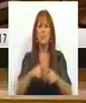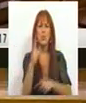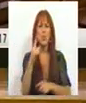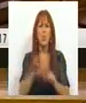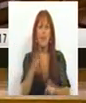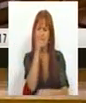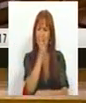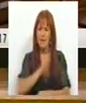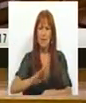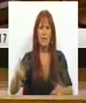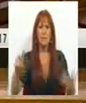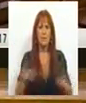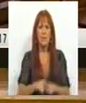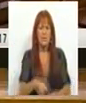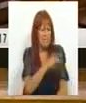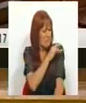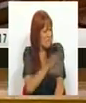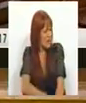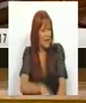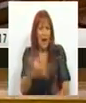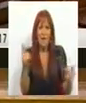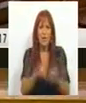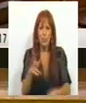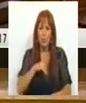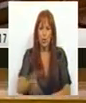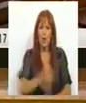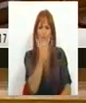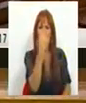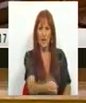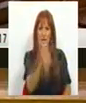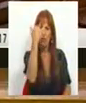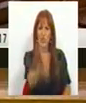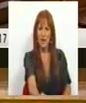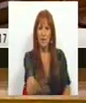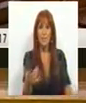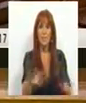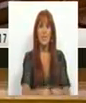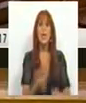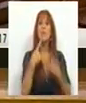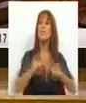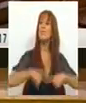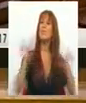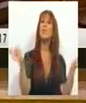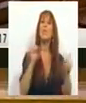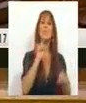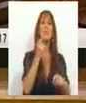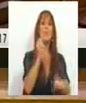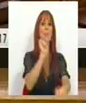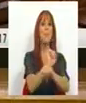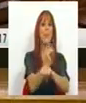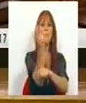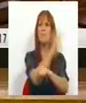uma execução miserável do Portugal 2020 e o anúncio de